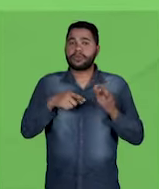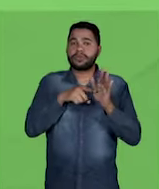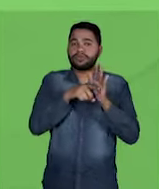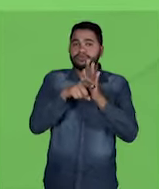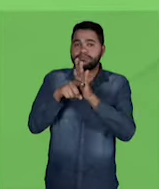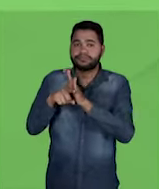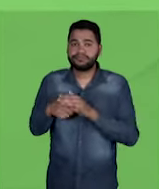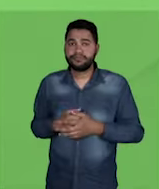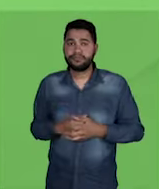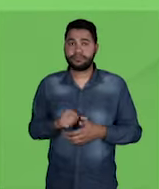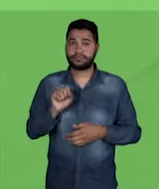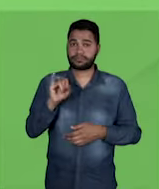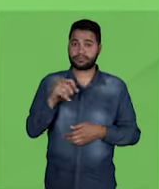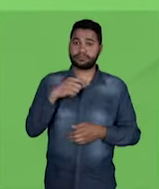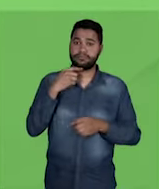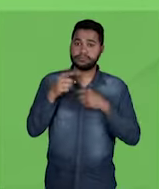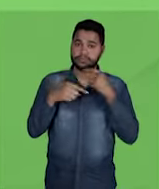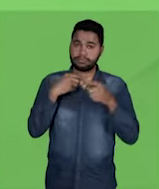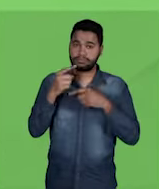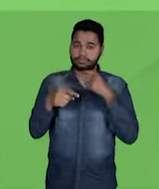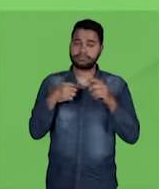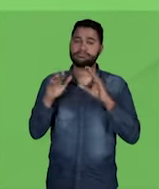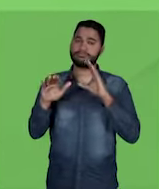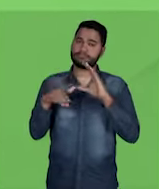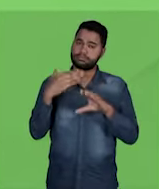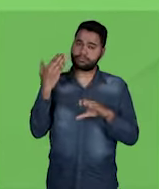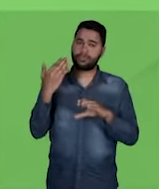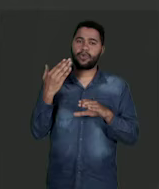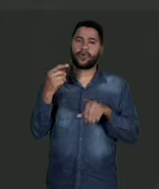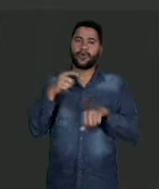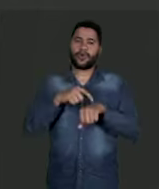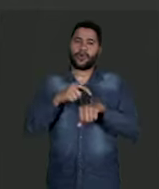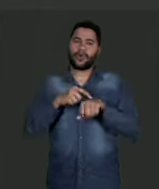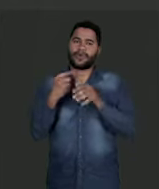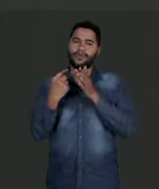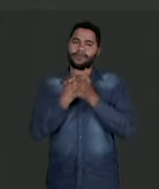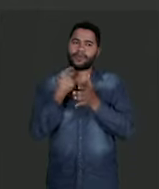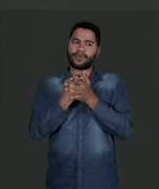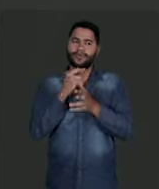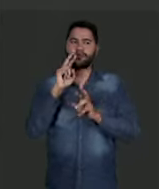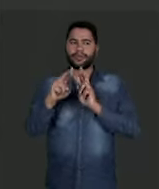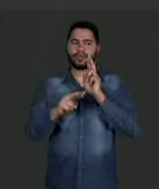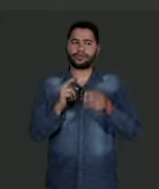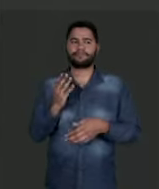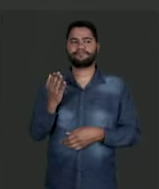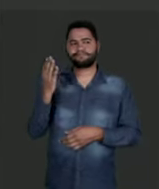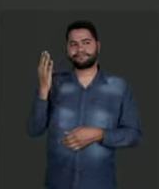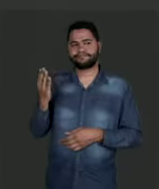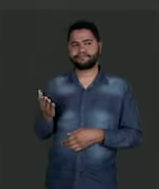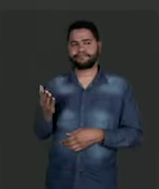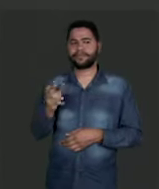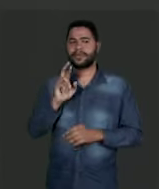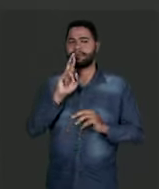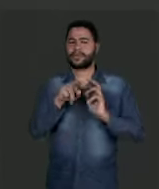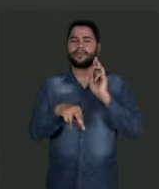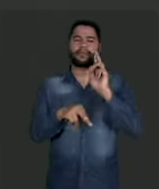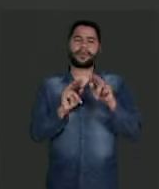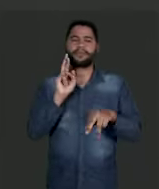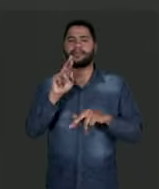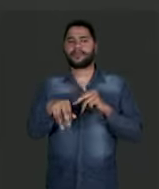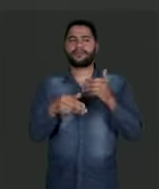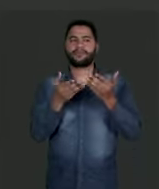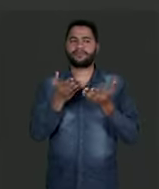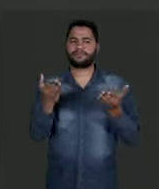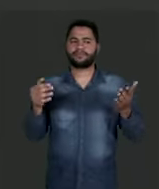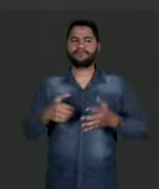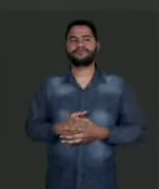consultar. Se ficou alguma dúvida, mande para a gente no nosso Tira Dúvidas. Estamos aqui para poder responder todas as dúvidas